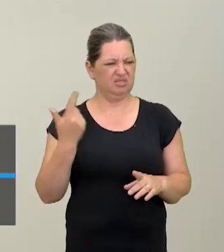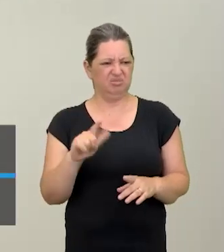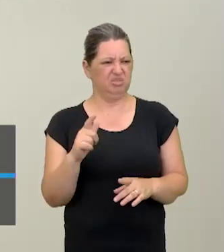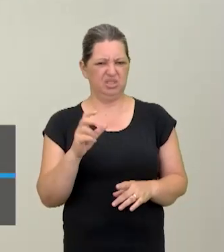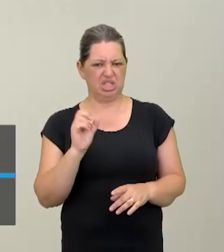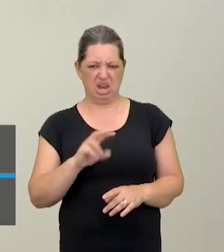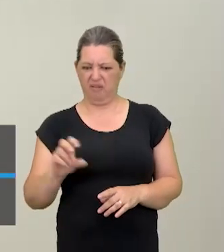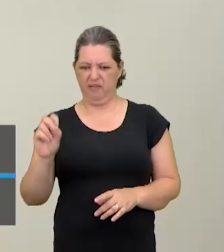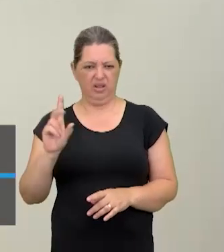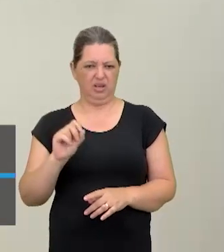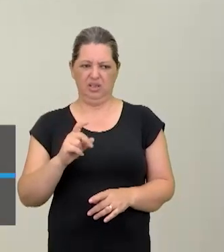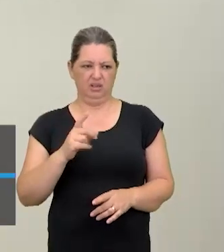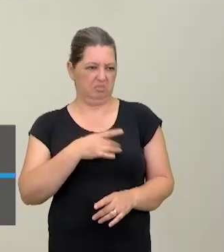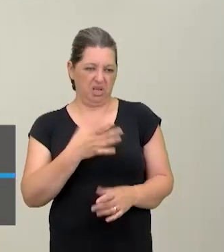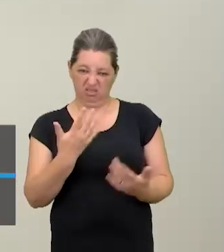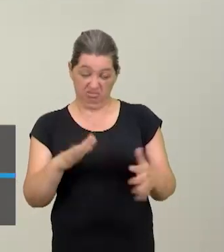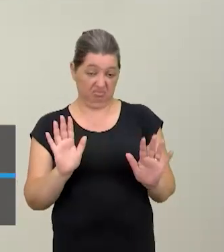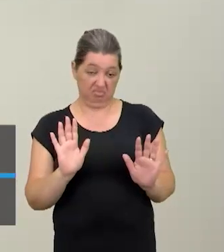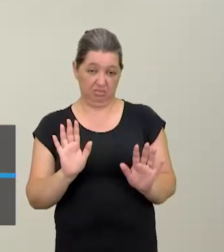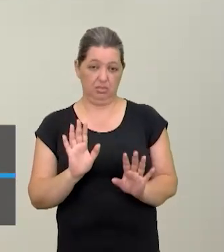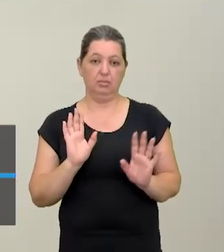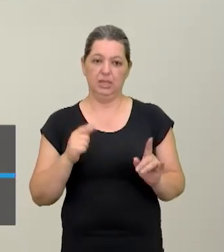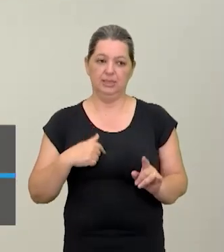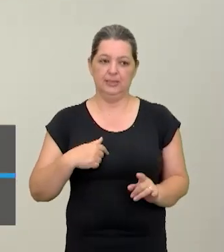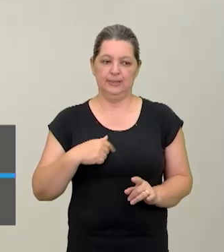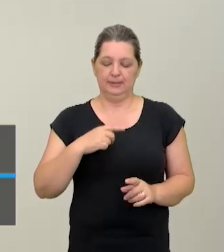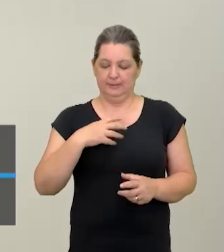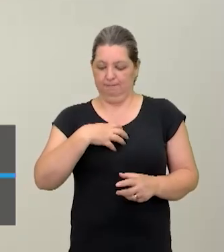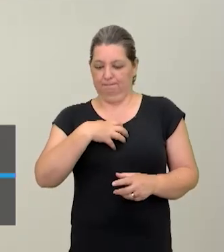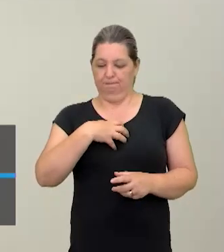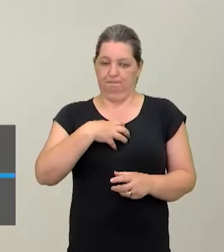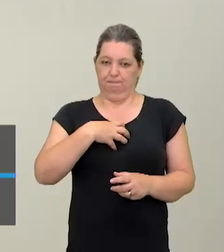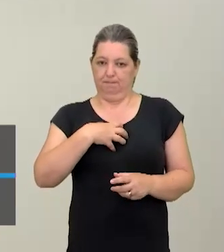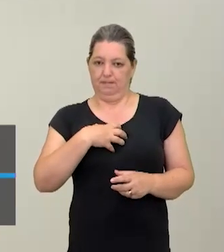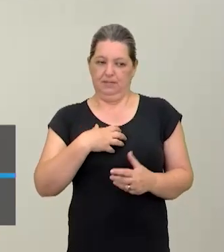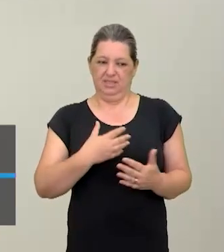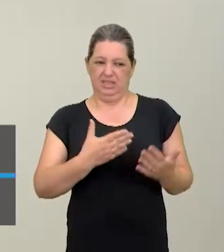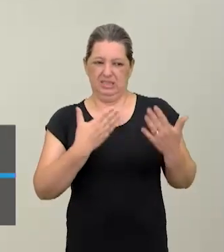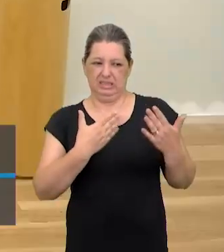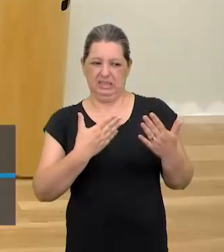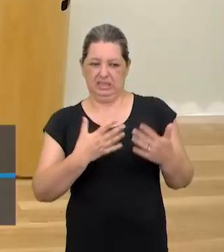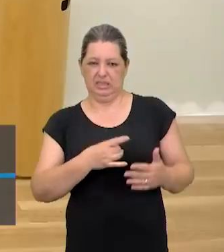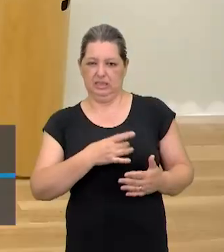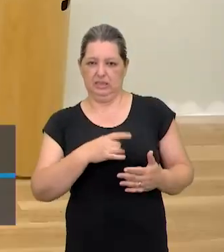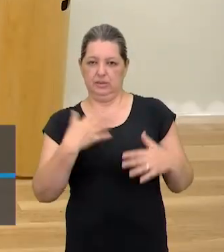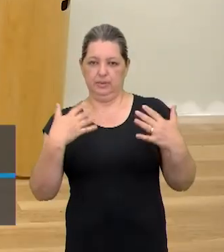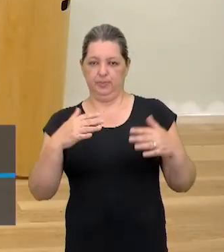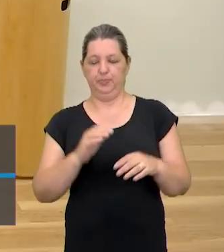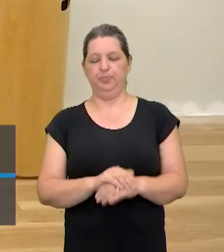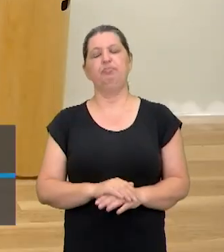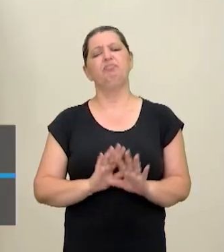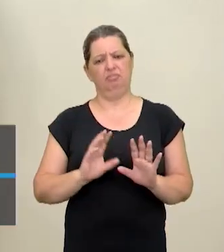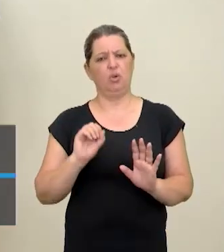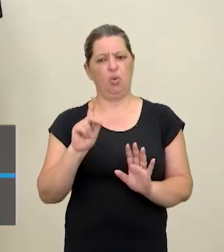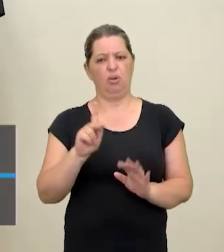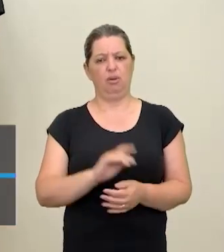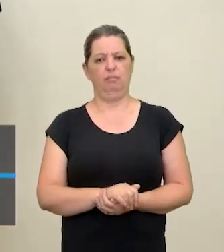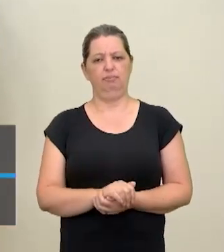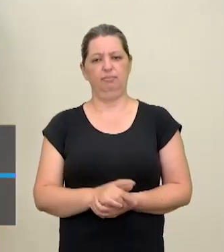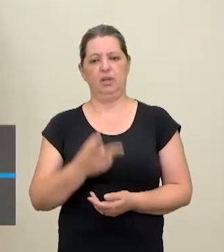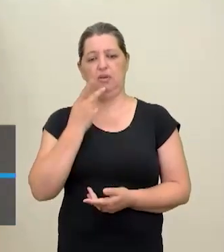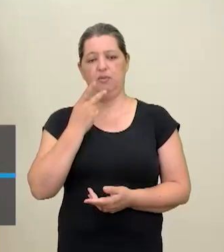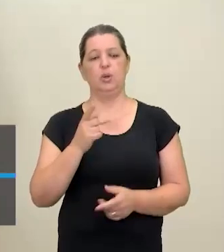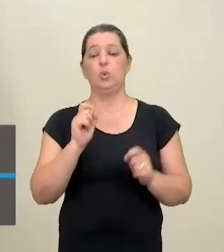não, é o vírus. Não, agora a gente tem um sentimento assim de receio, de medo. Mas beleza, falamos do